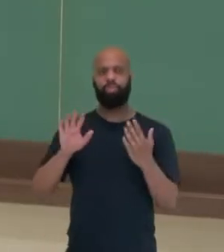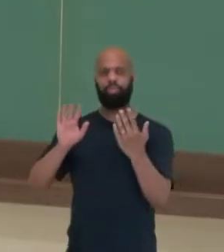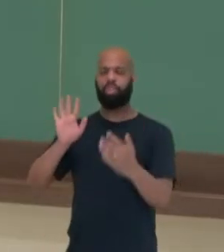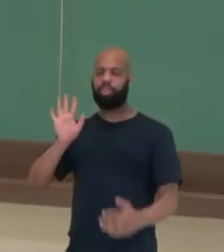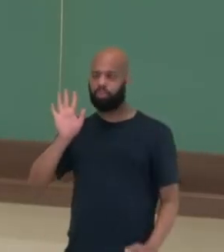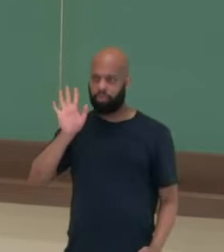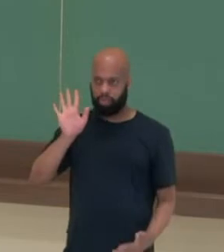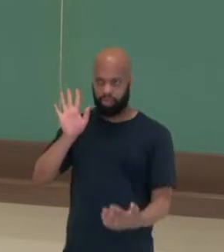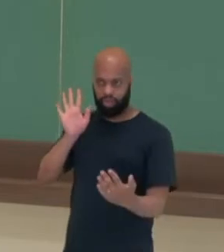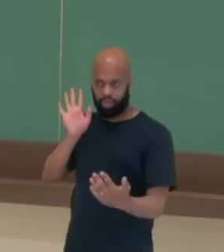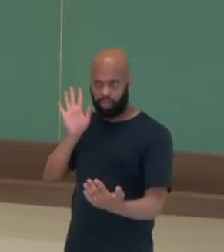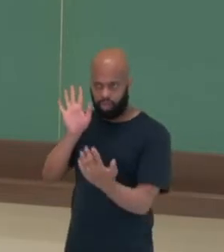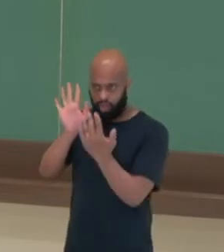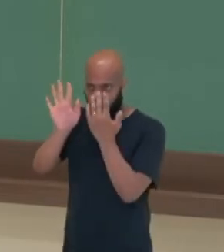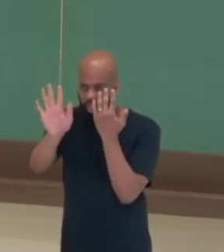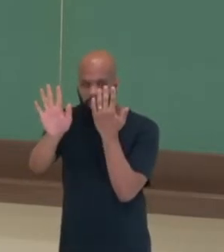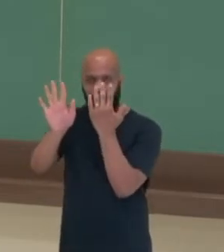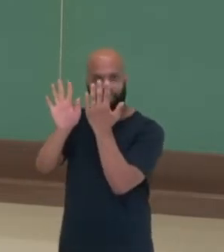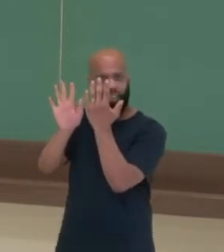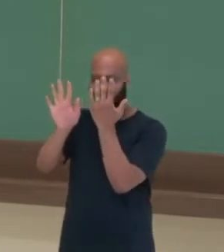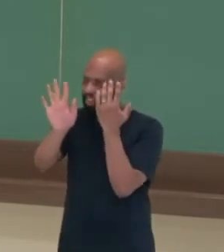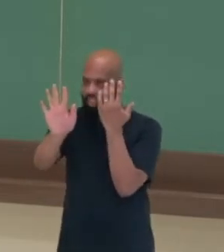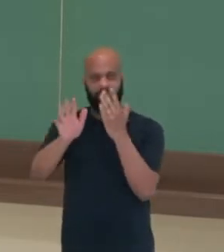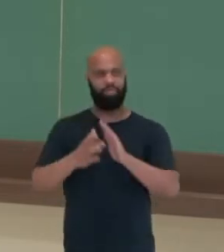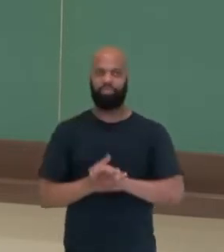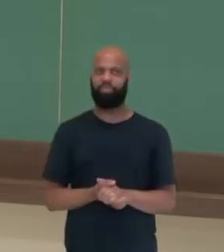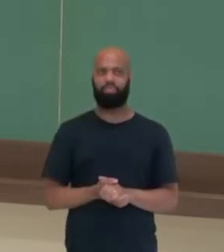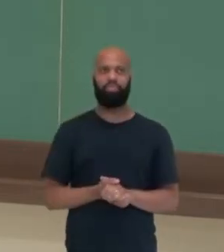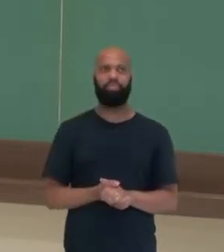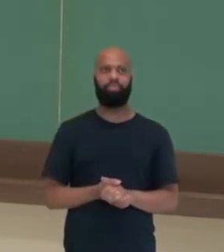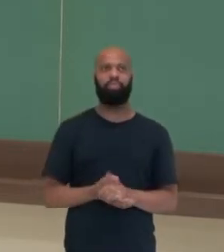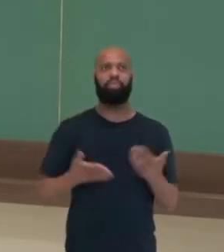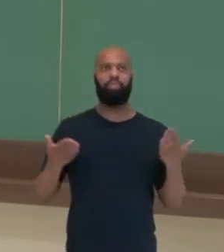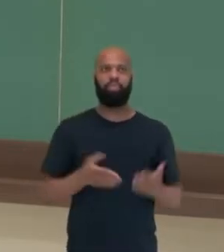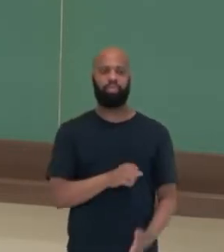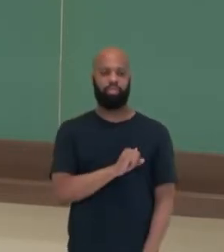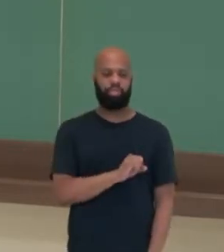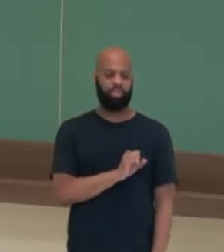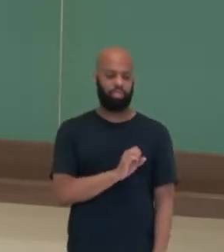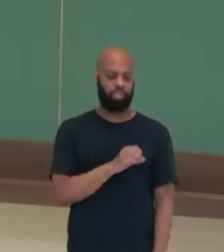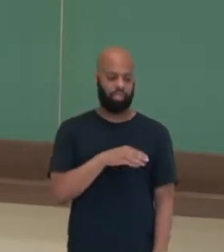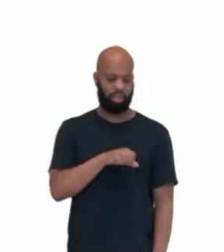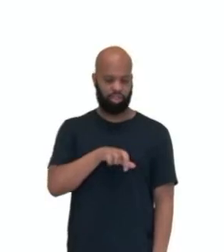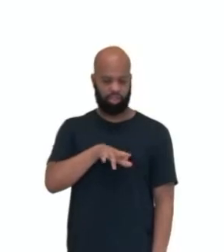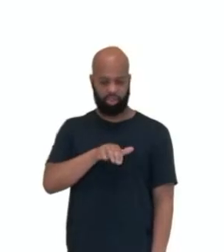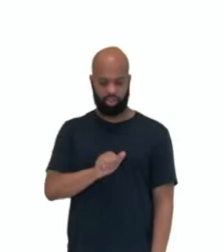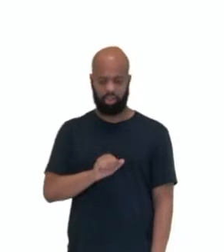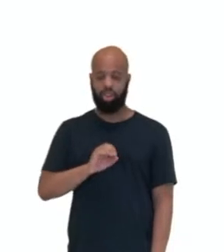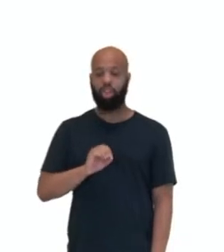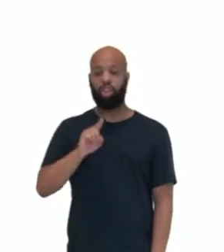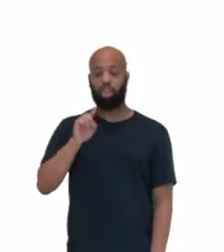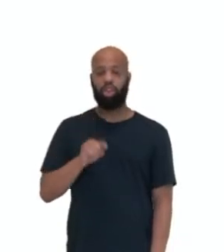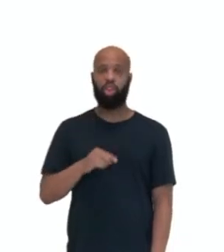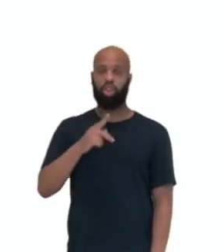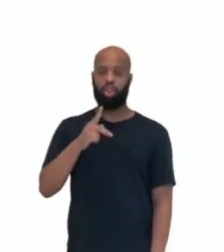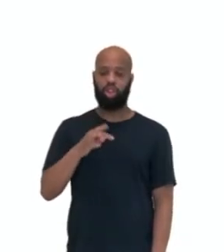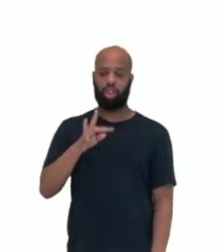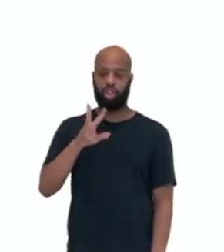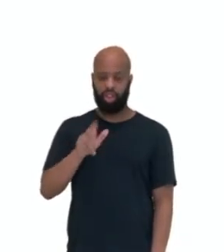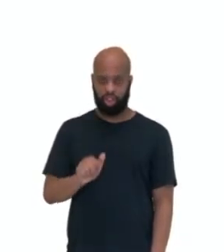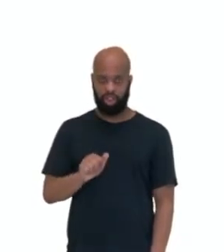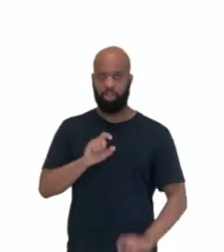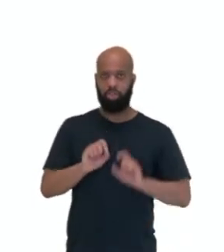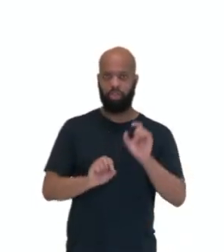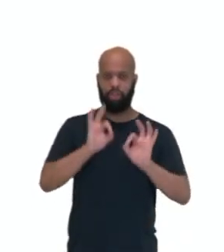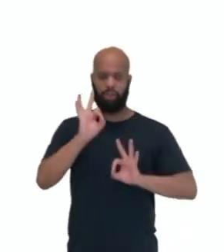são superponíveis. Muito bem. Isomeria ótica ocorre quando existir na estrutura ao